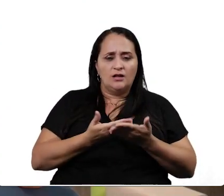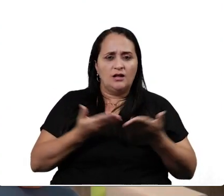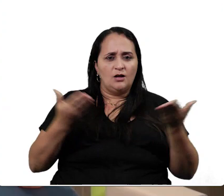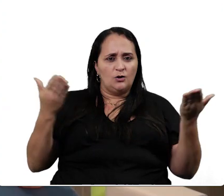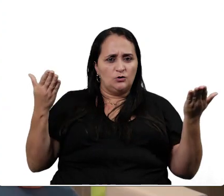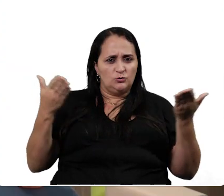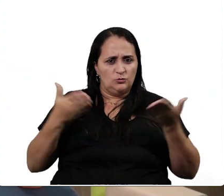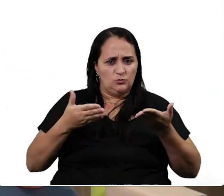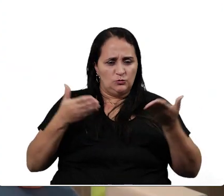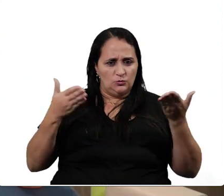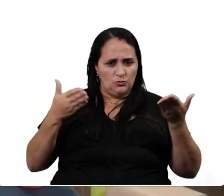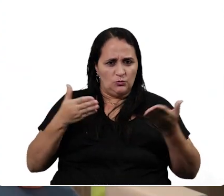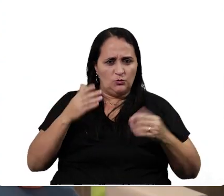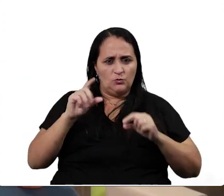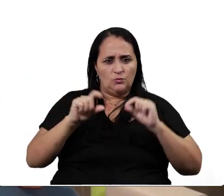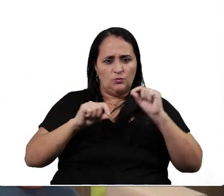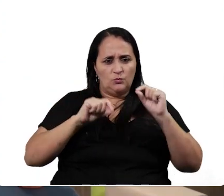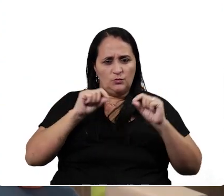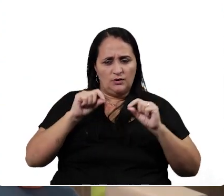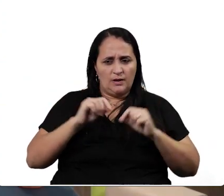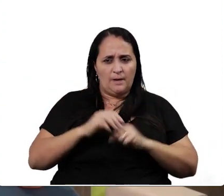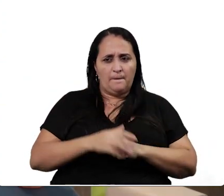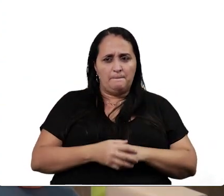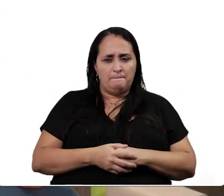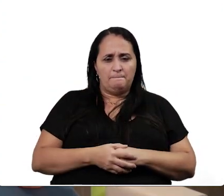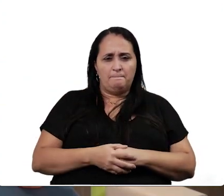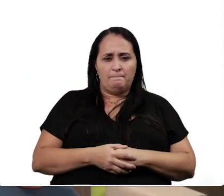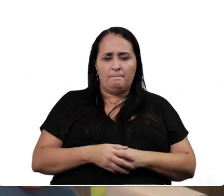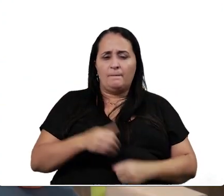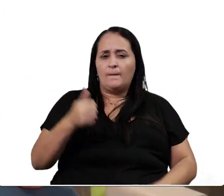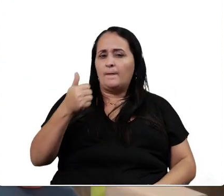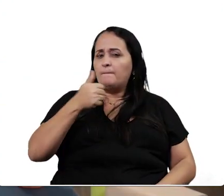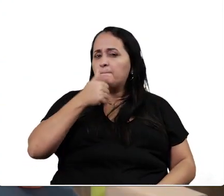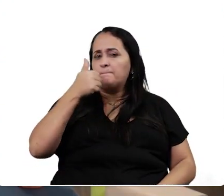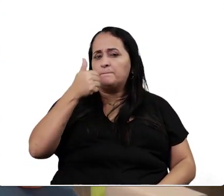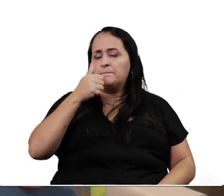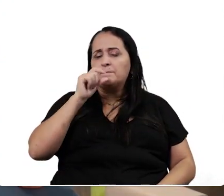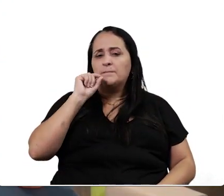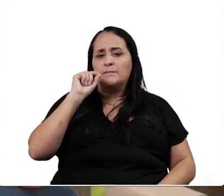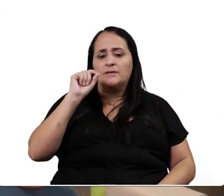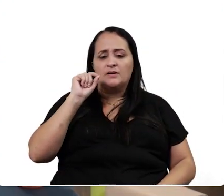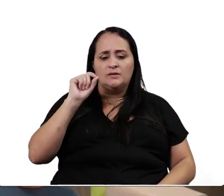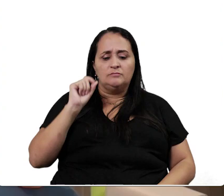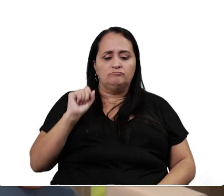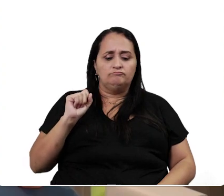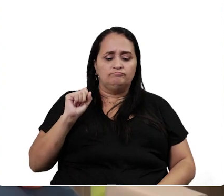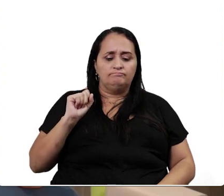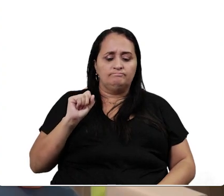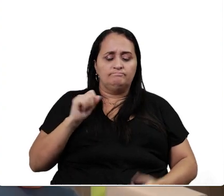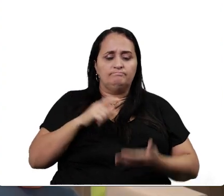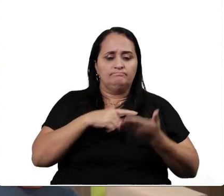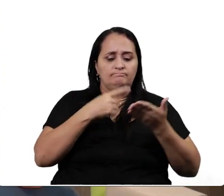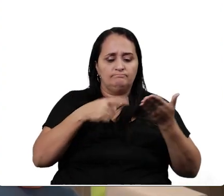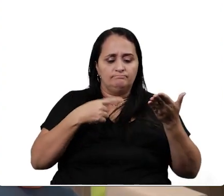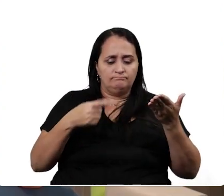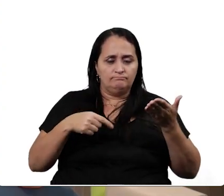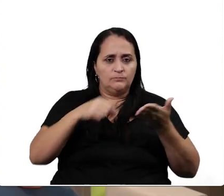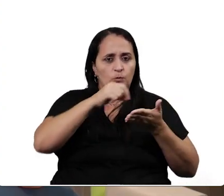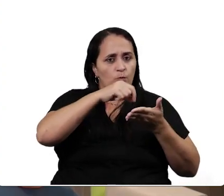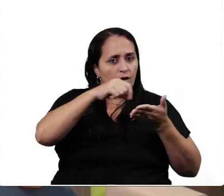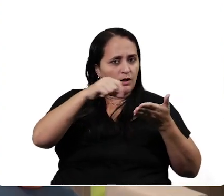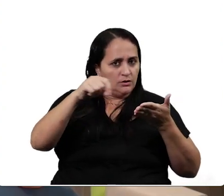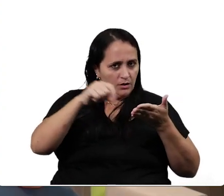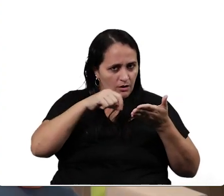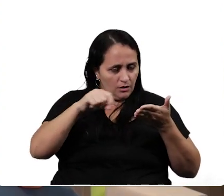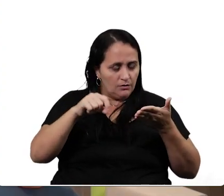hoje, já que é a primeira parte, eu vou pedir para que você separe um caderno ou uma